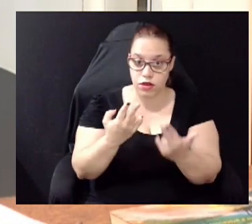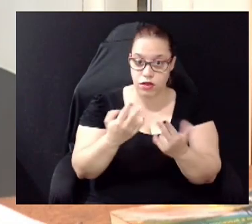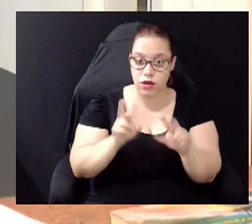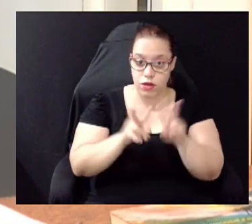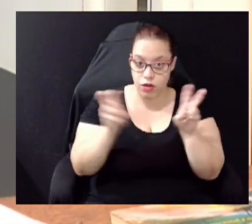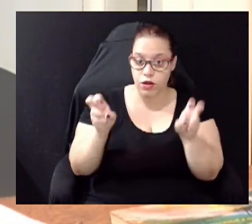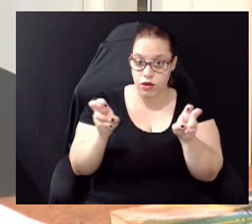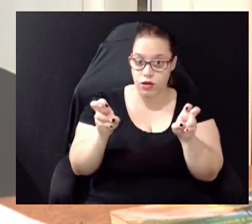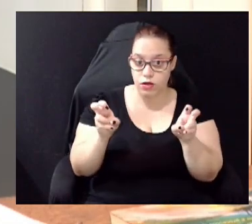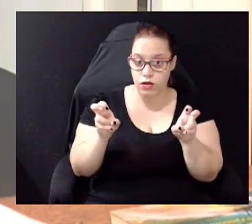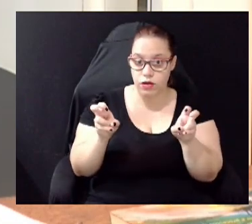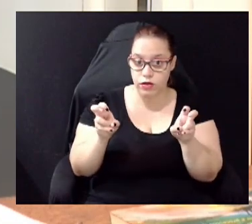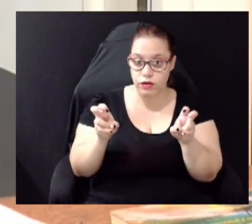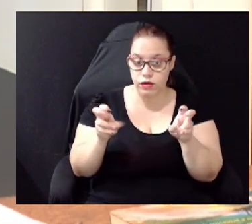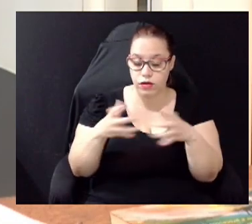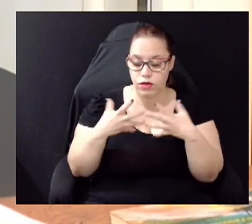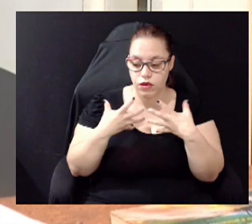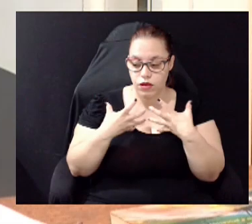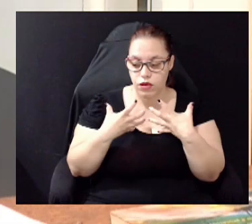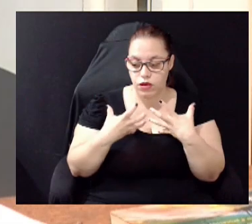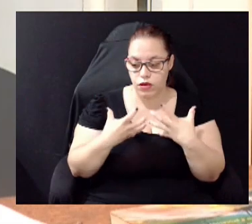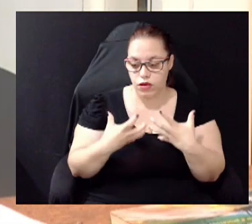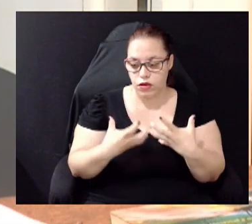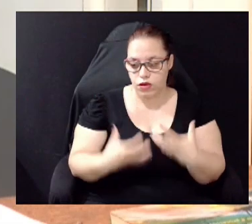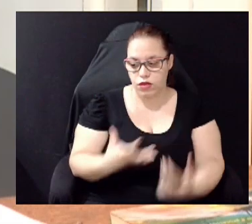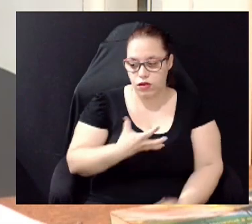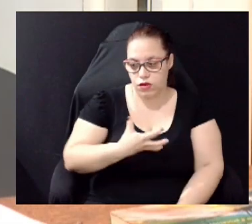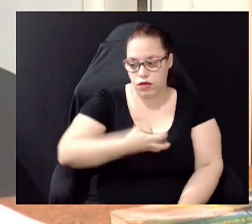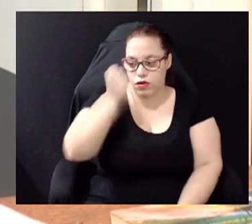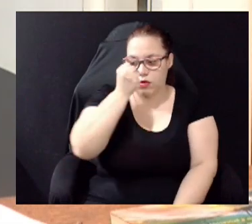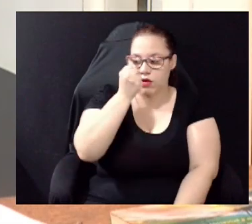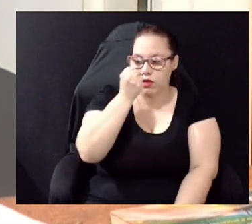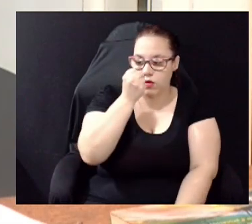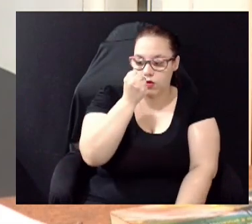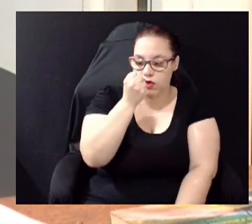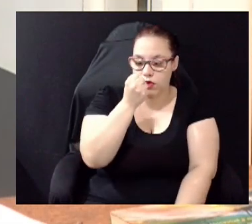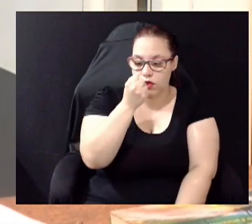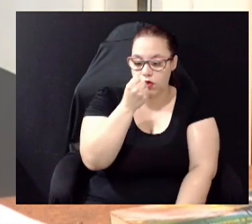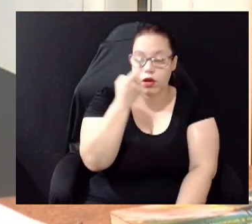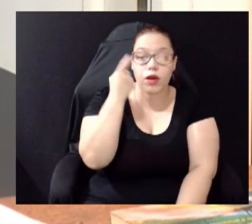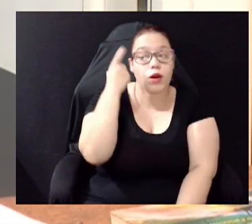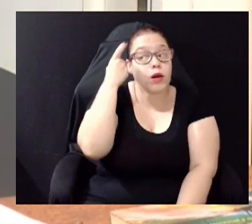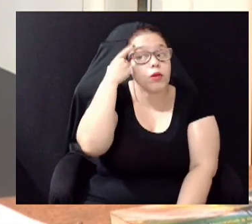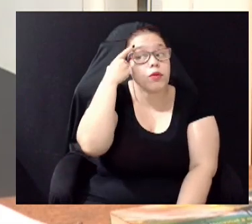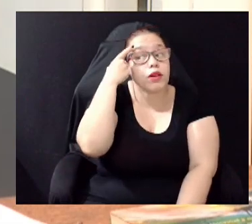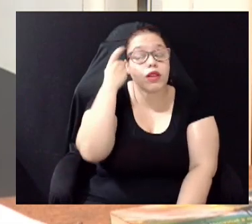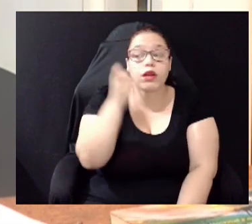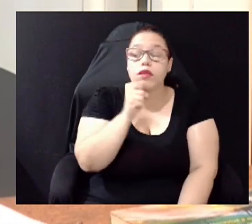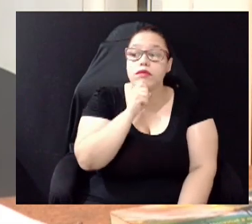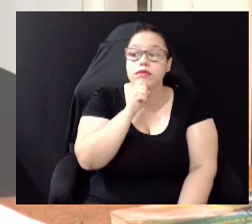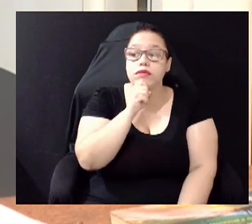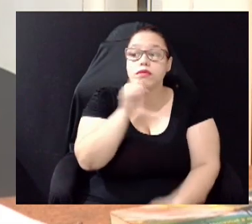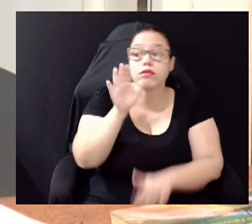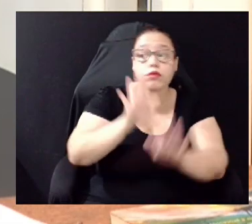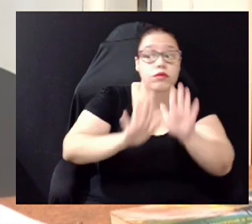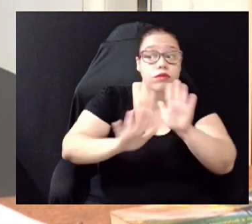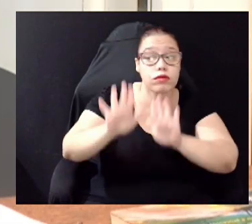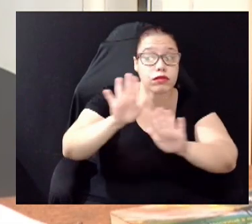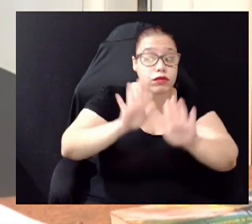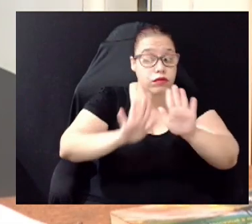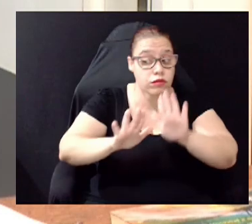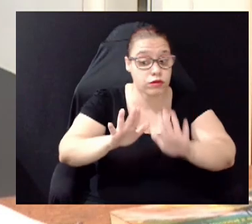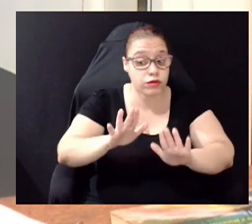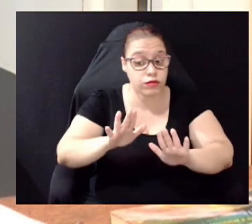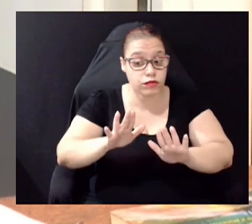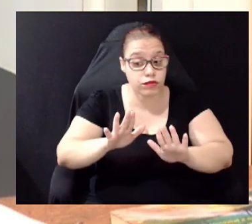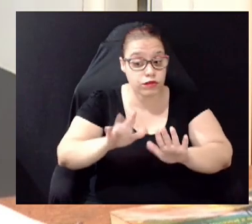a exaustão e com o suicídio. E pensar também no cuidado, né, de quem cuida, porque nesses